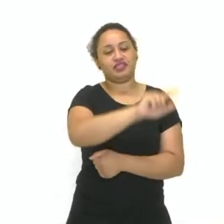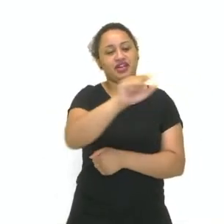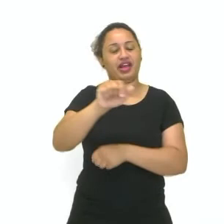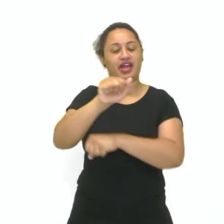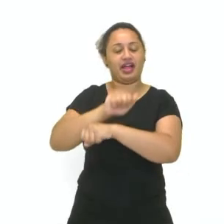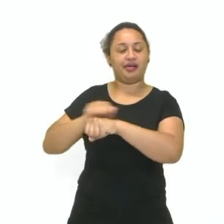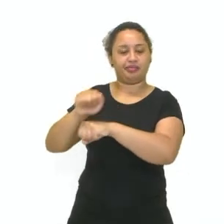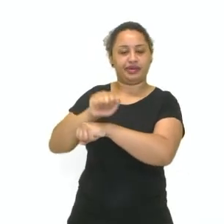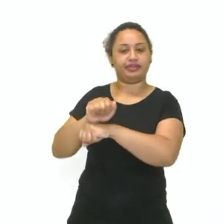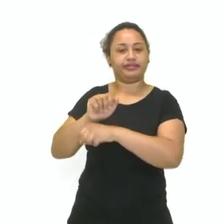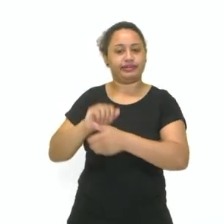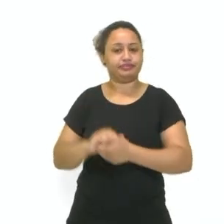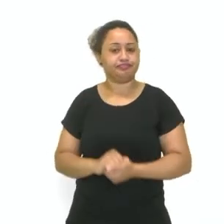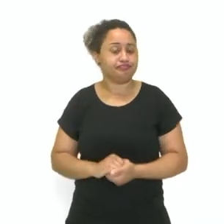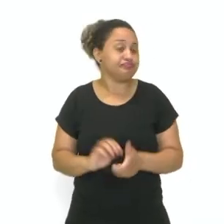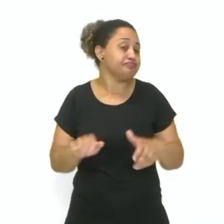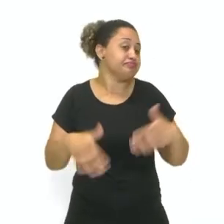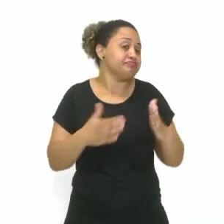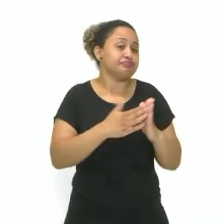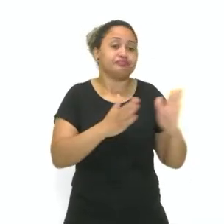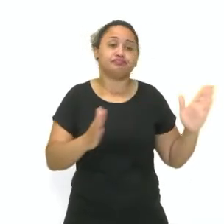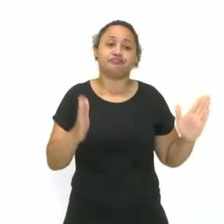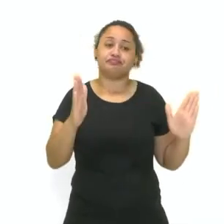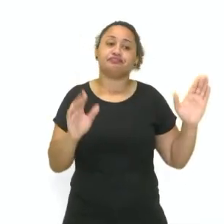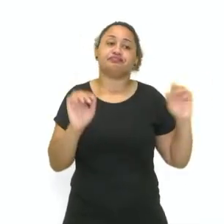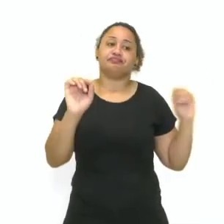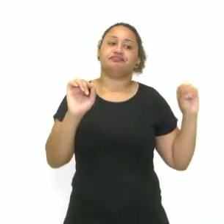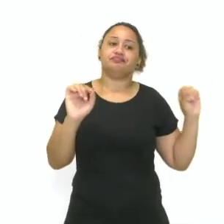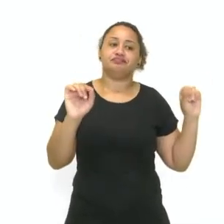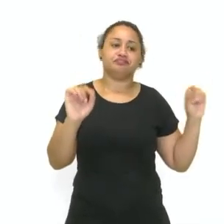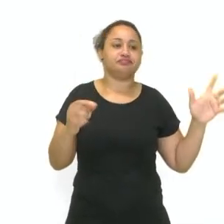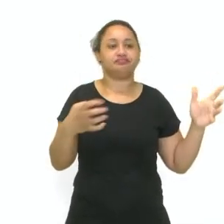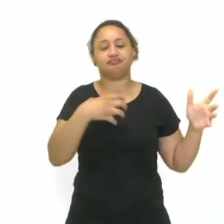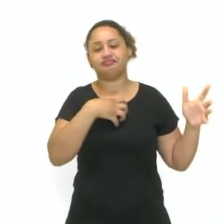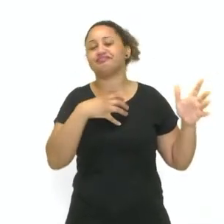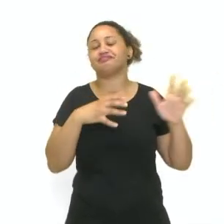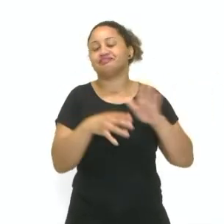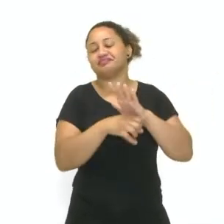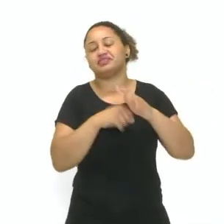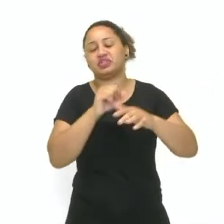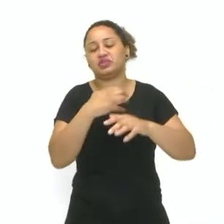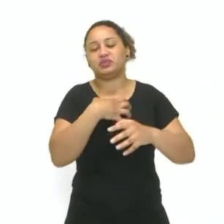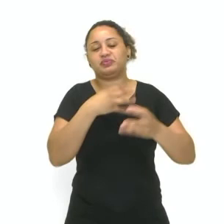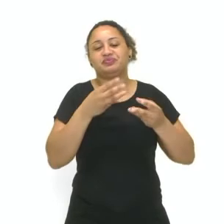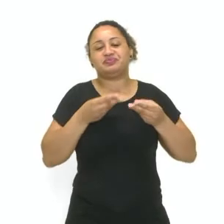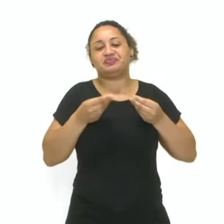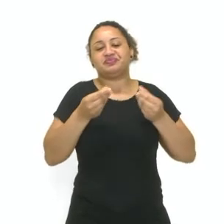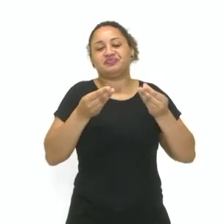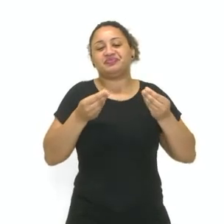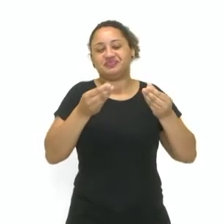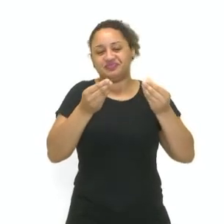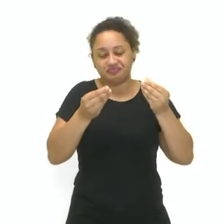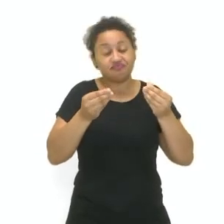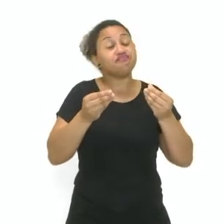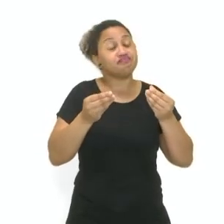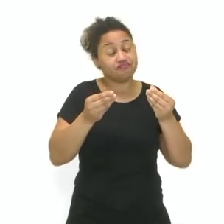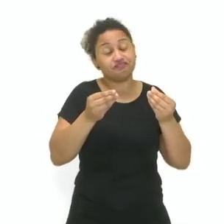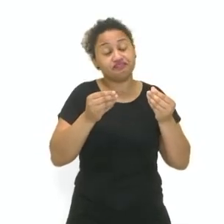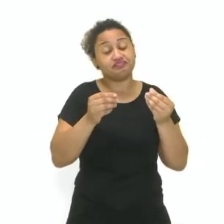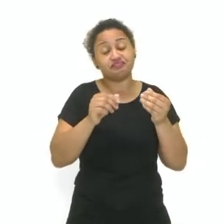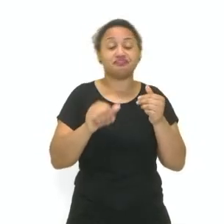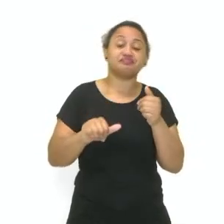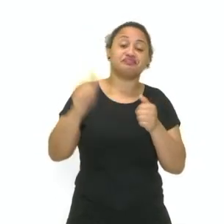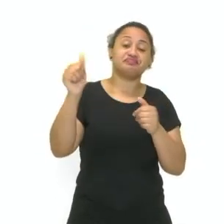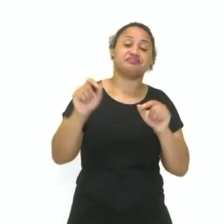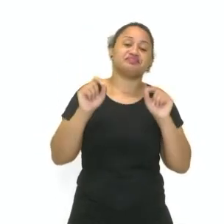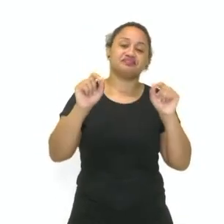Abraão. O tempo não lhe resseca a entranha, não lhe rouba a flor nem o fruto, antes cada vez mais lhe